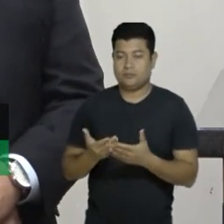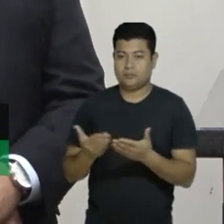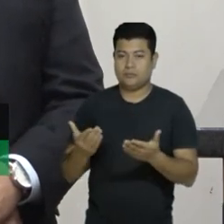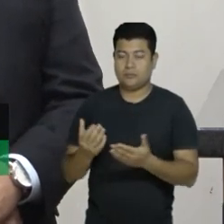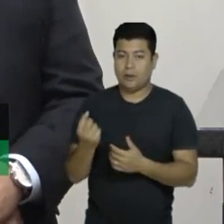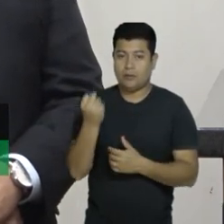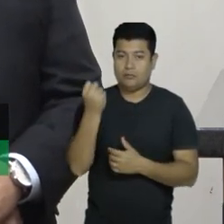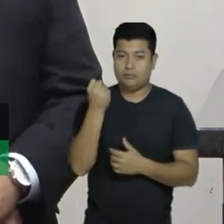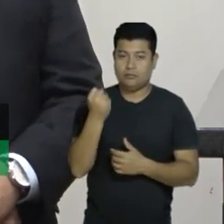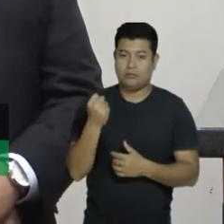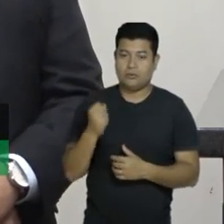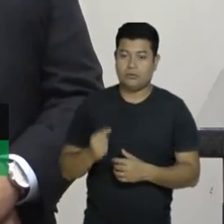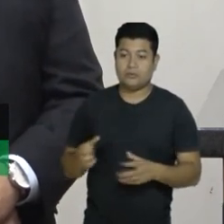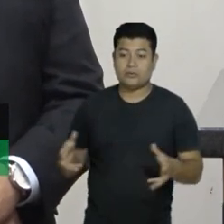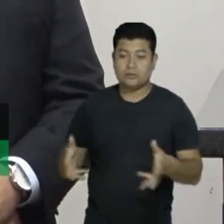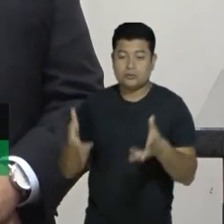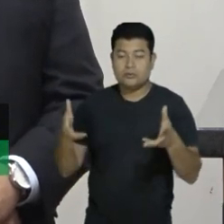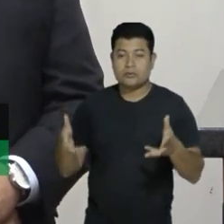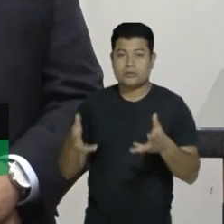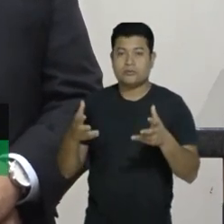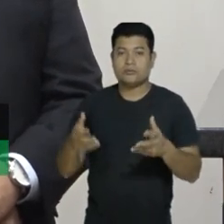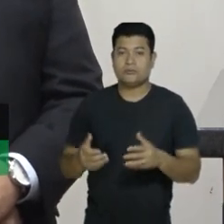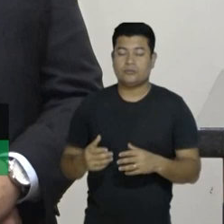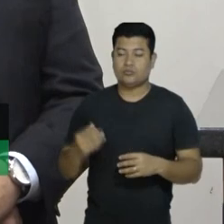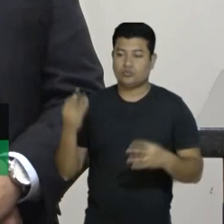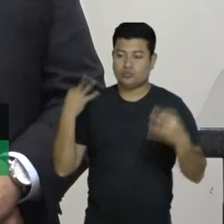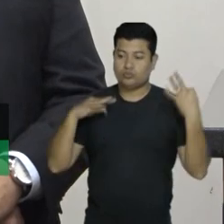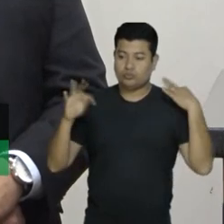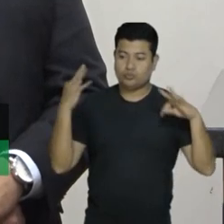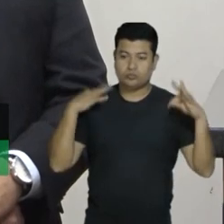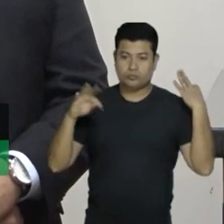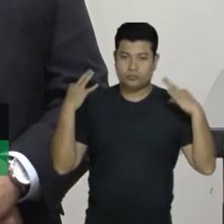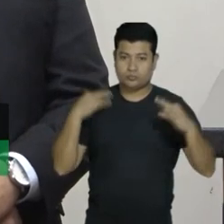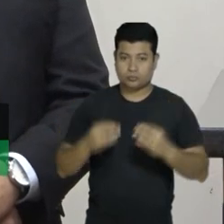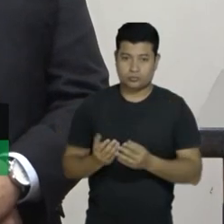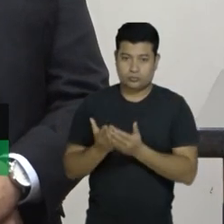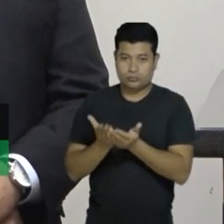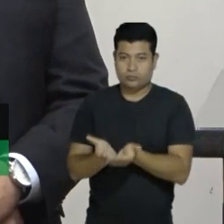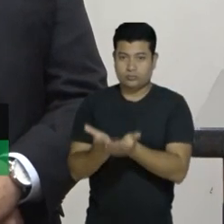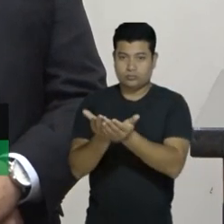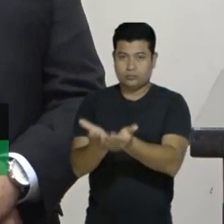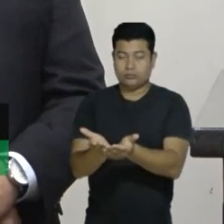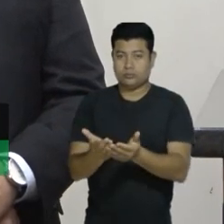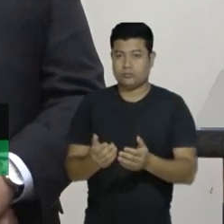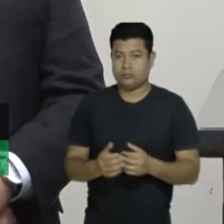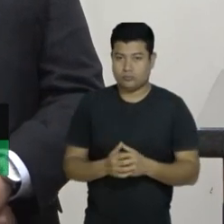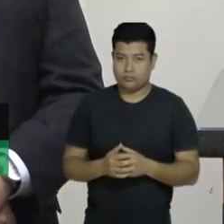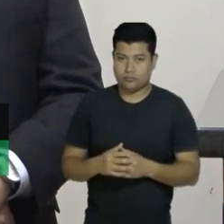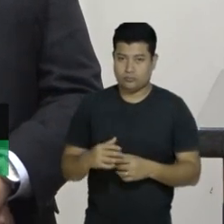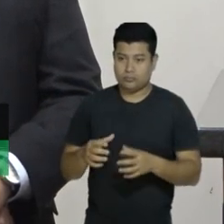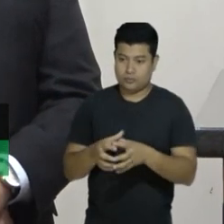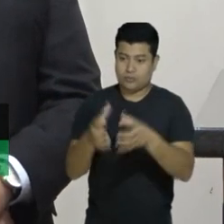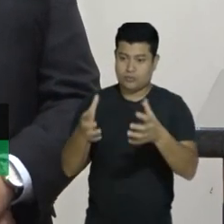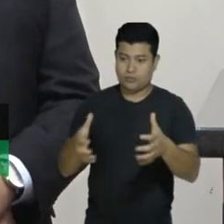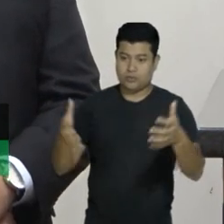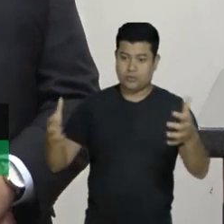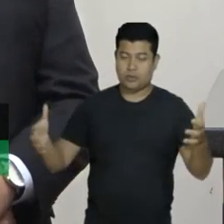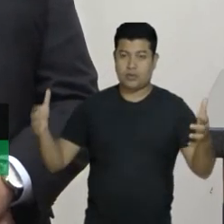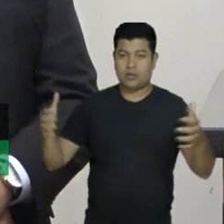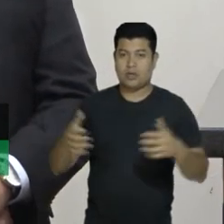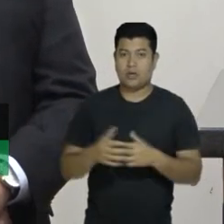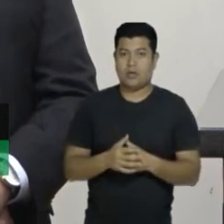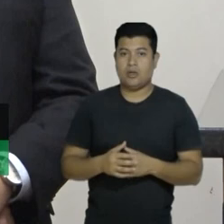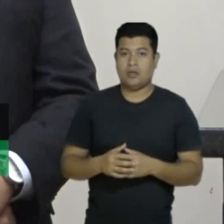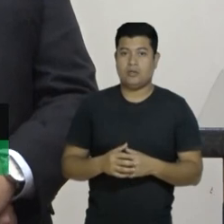náutico e no turismo marítimo, recebendo diversas escalas de cruzeiros a cada temporada, com uma projeção de crescimento substancial para a